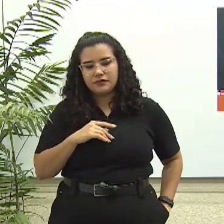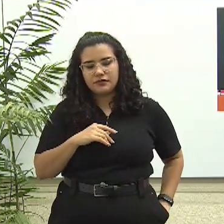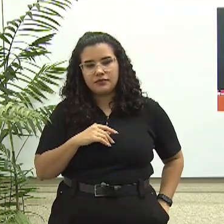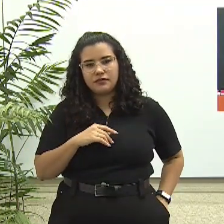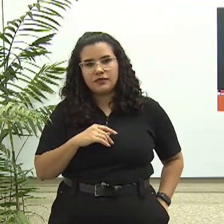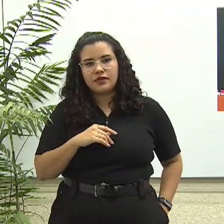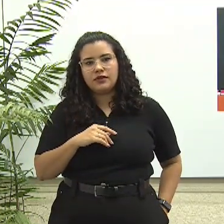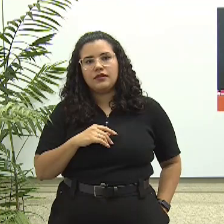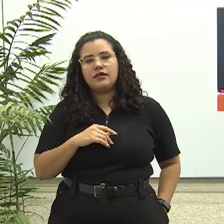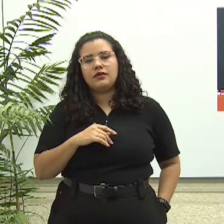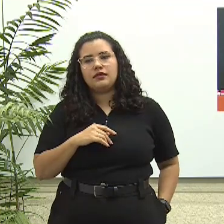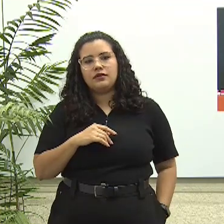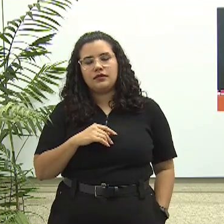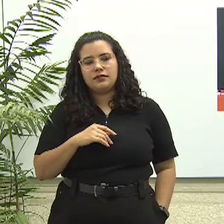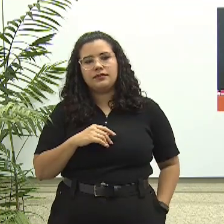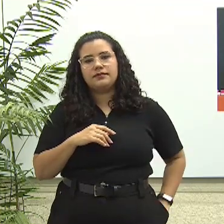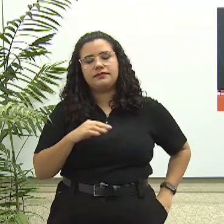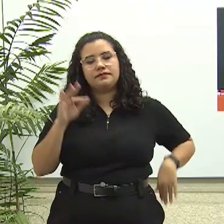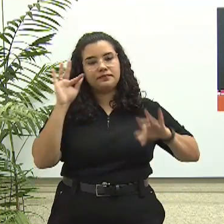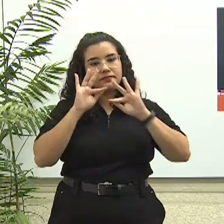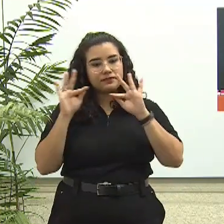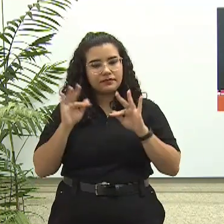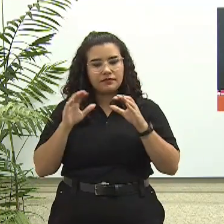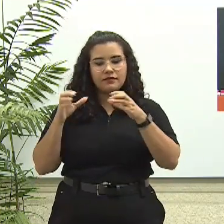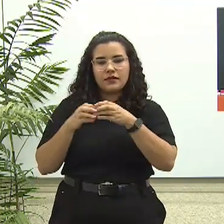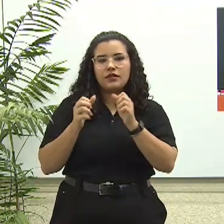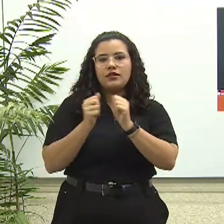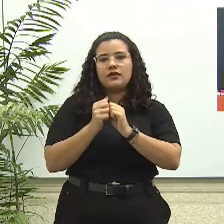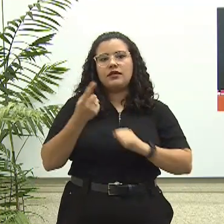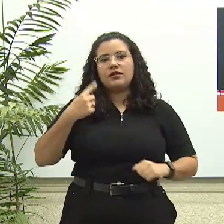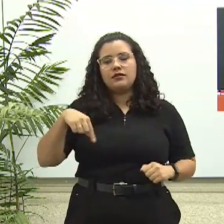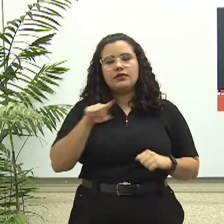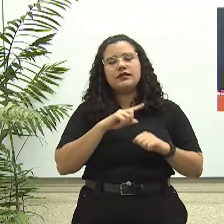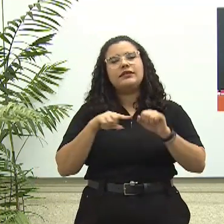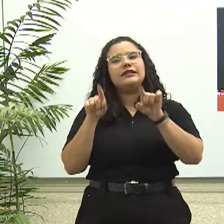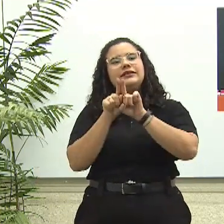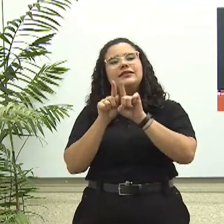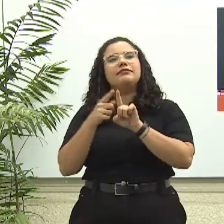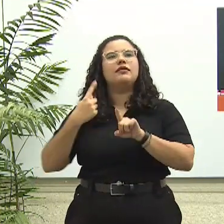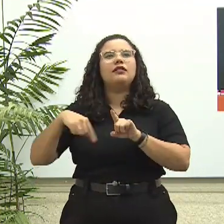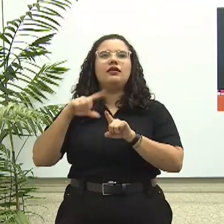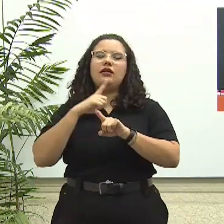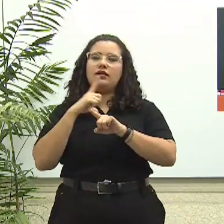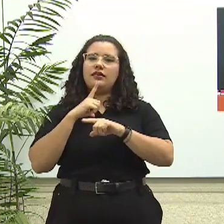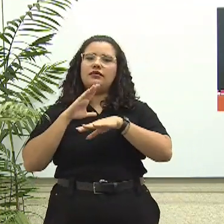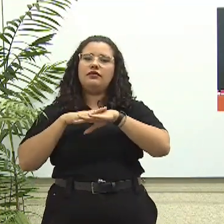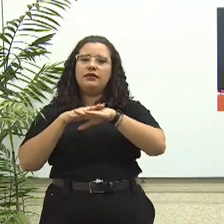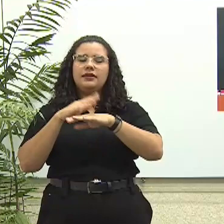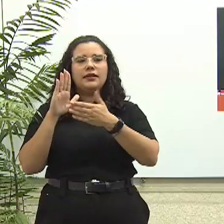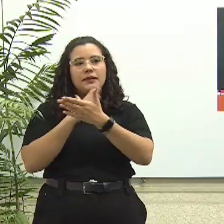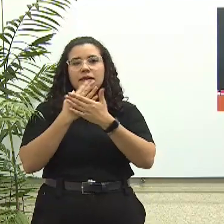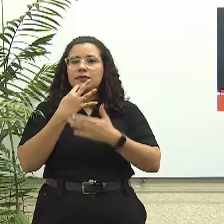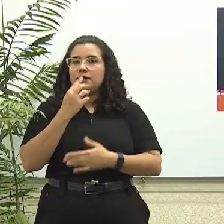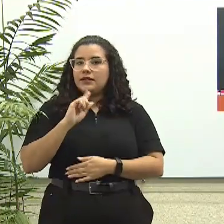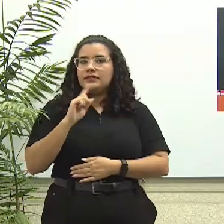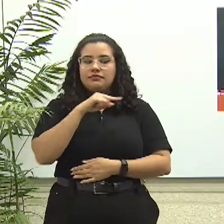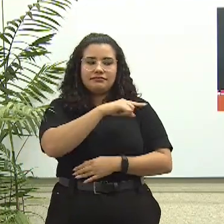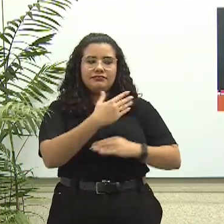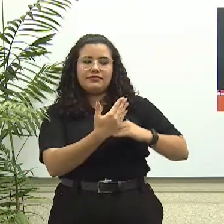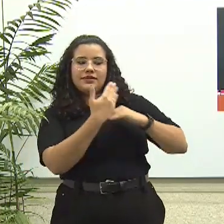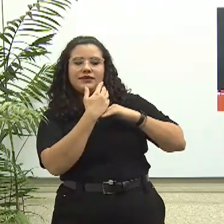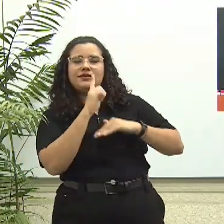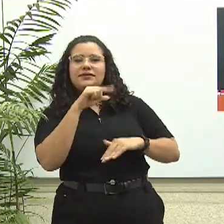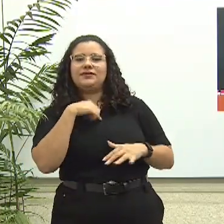alegria tá tá aqui com vocês né E também tá com o arbex porque também é algém que fez parte embora não me conheça mas fez parte da minha